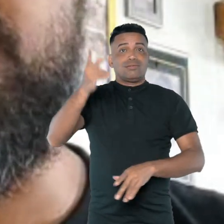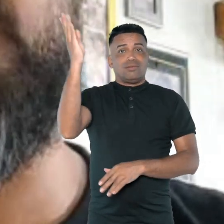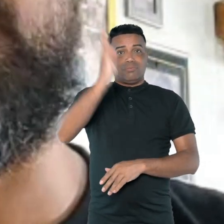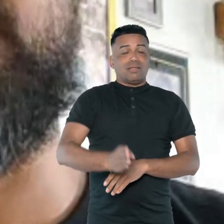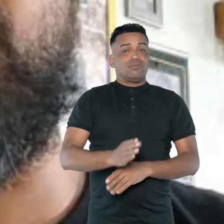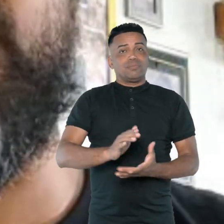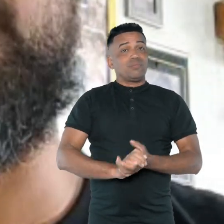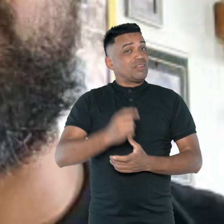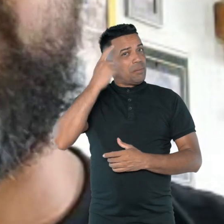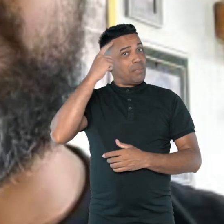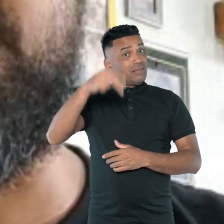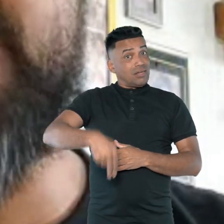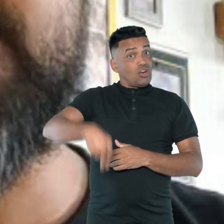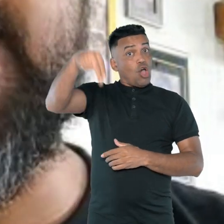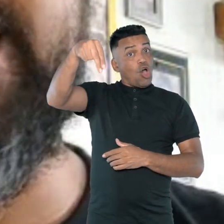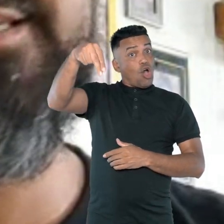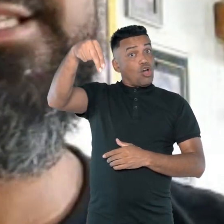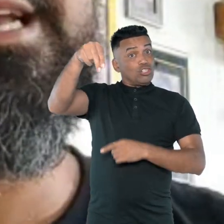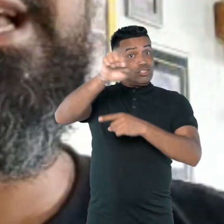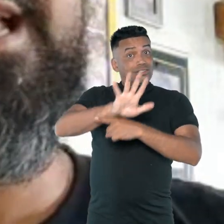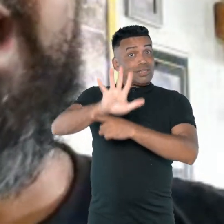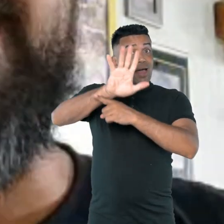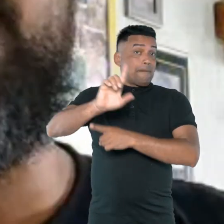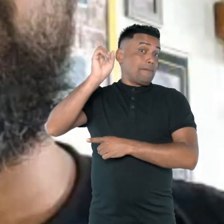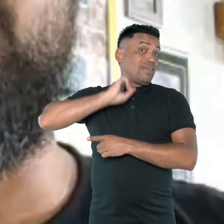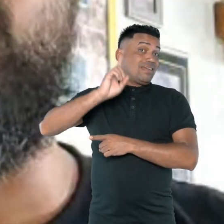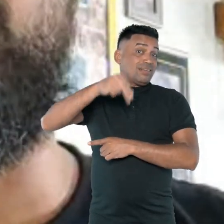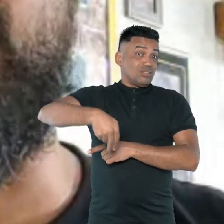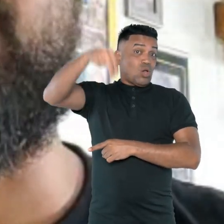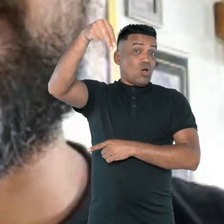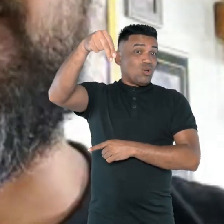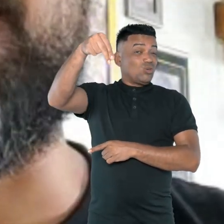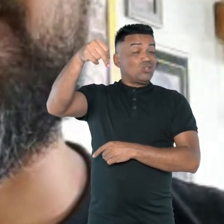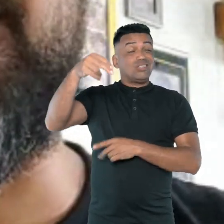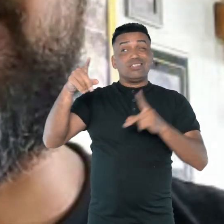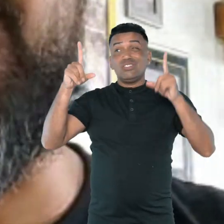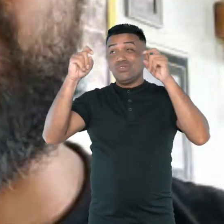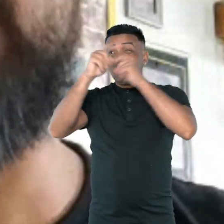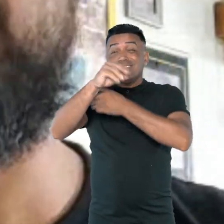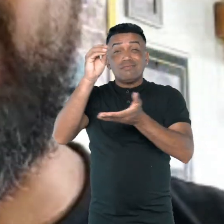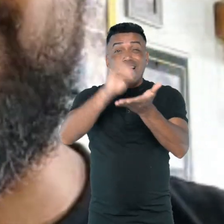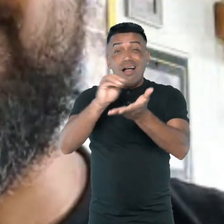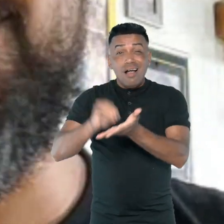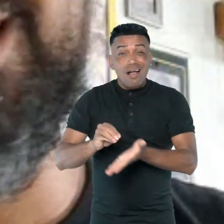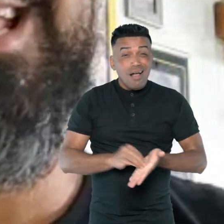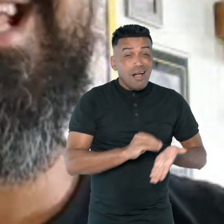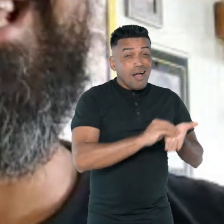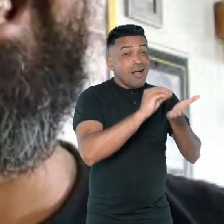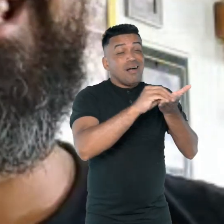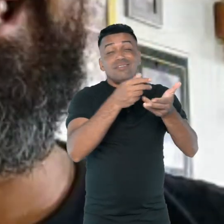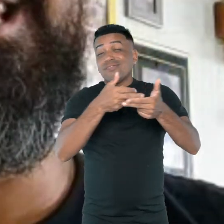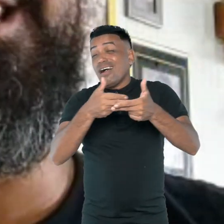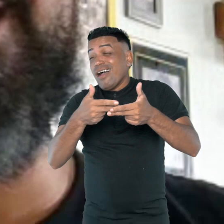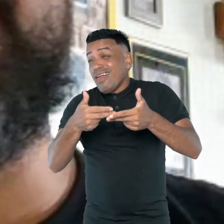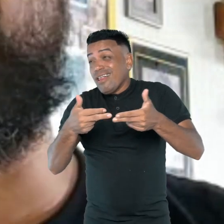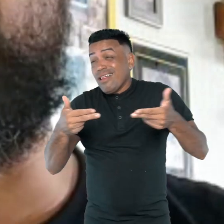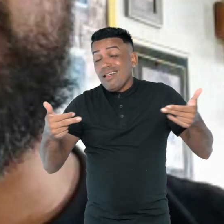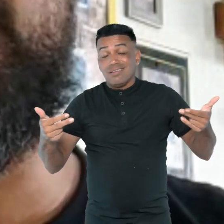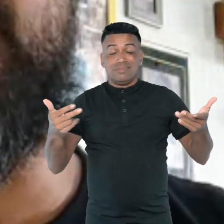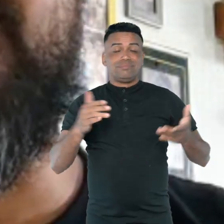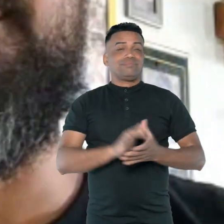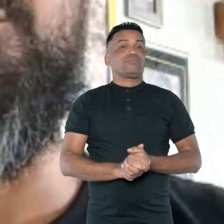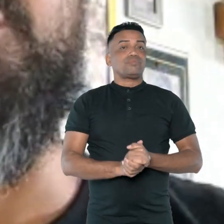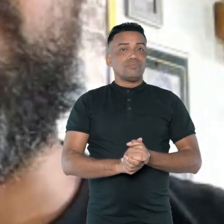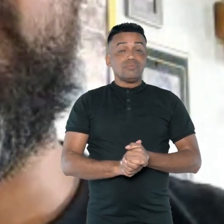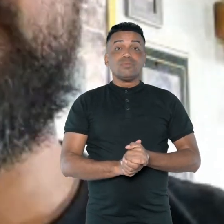no norte de Minas, que é uma região ainda mais carente, aí o buraco, digamos assim, é mais embaixo. E esse